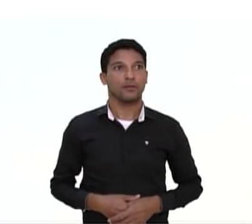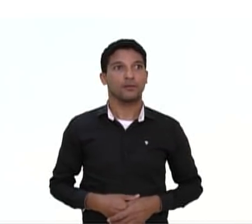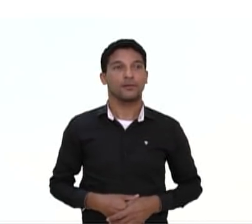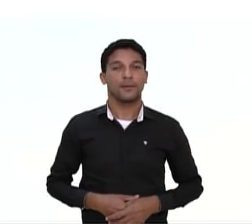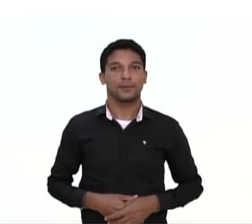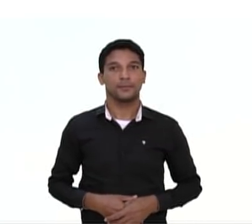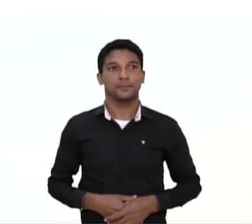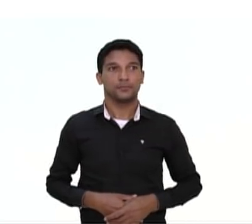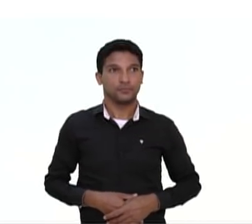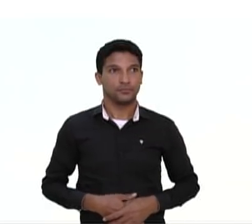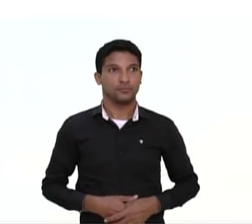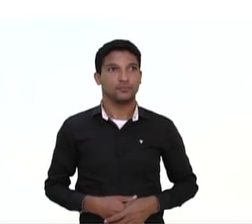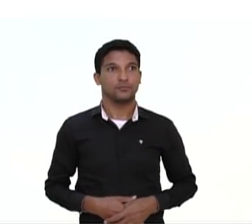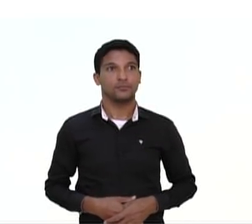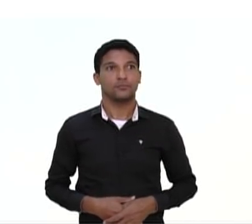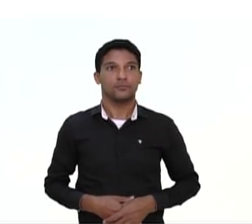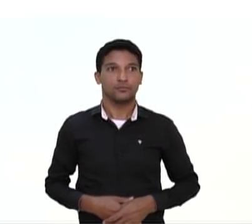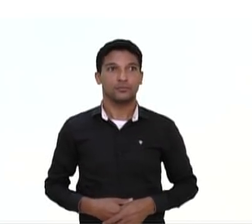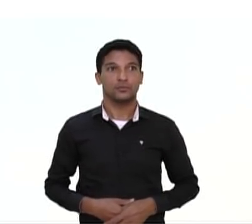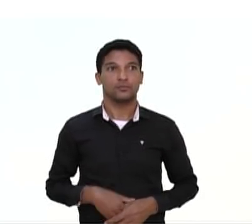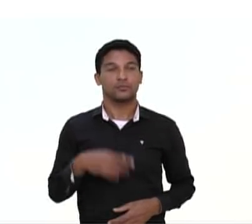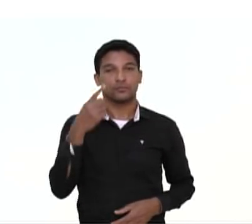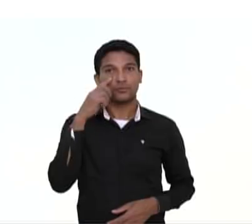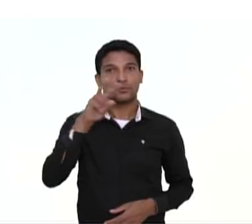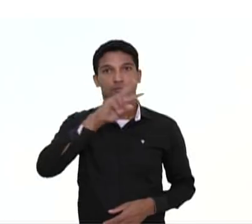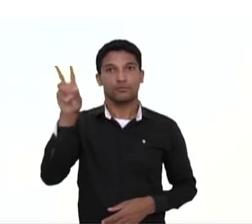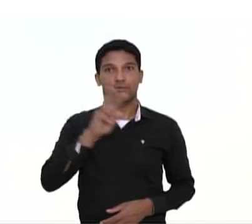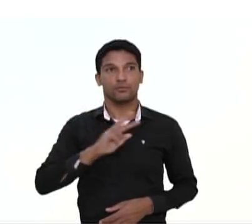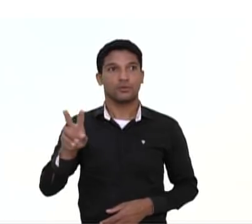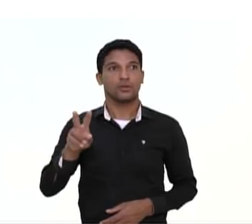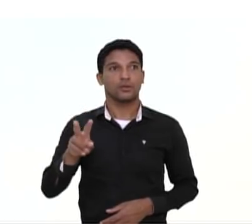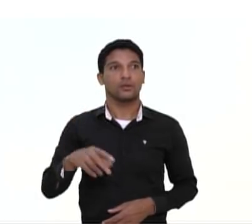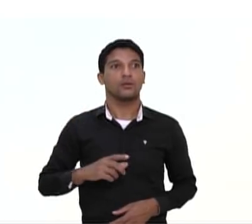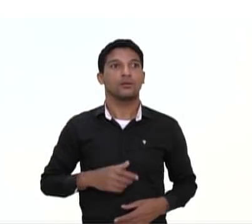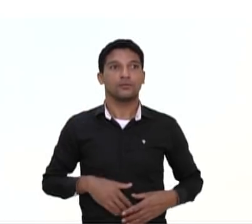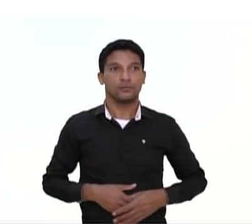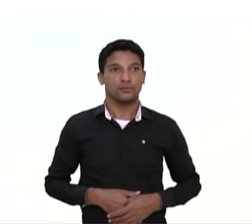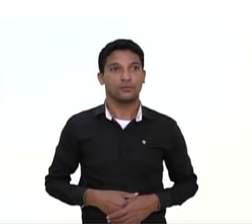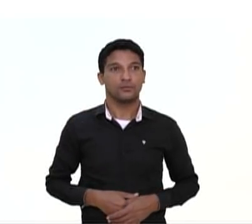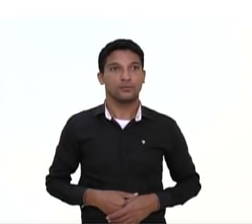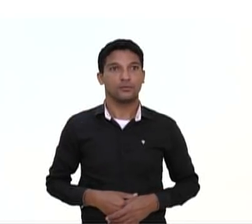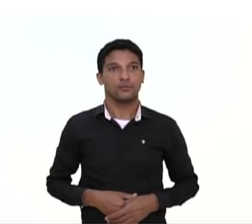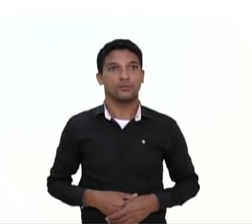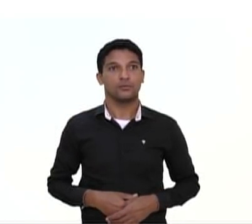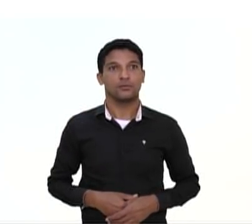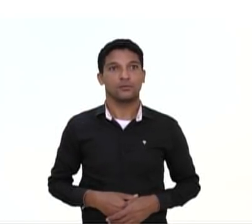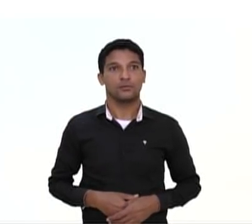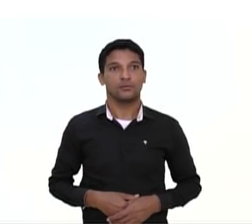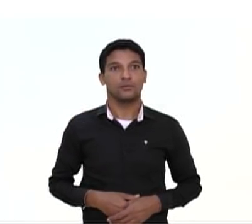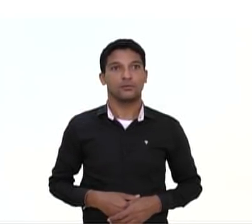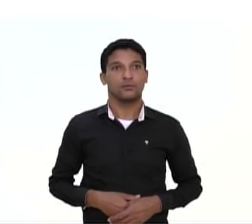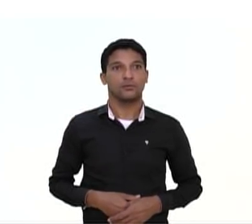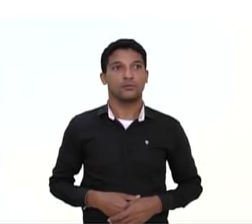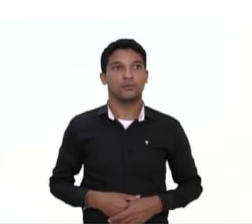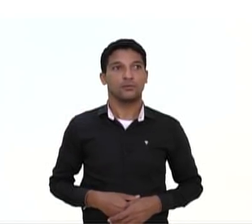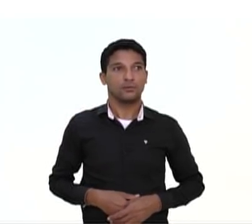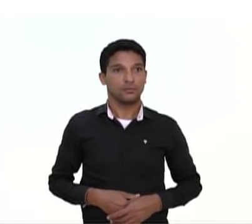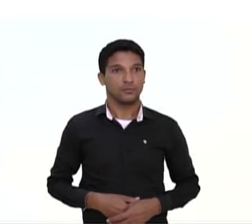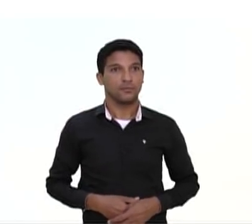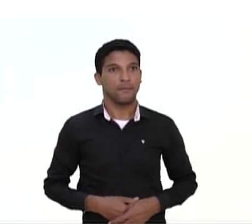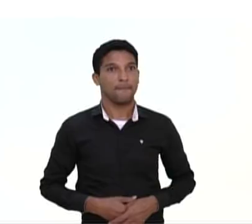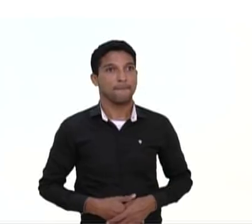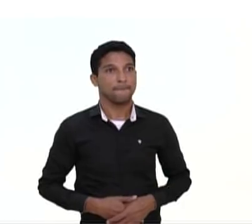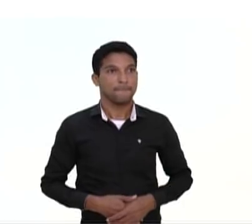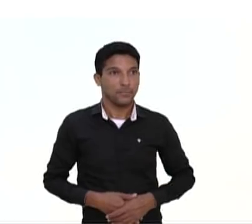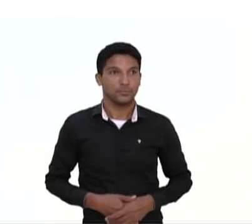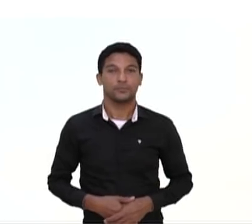o 20 mais - a raiz quadrada de 1.600 dividido por duas vezes menos dois e aí eu tenho